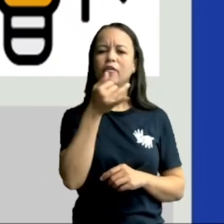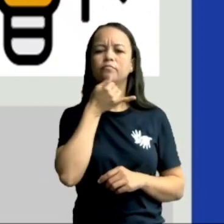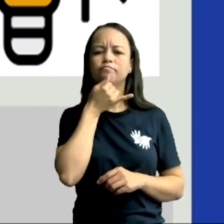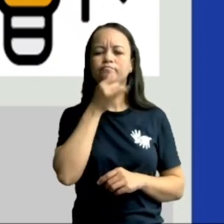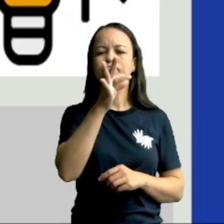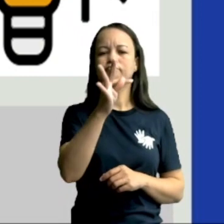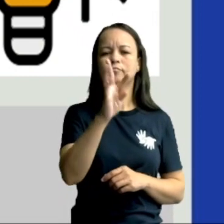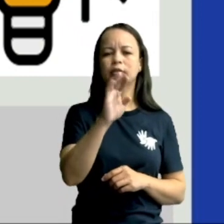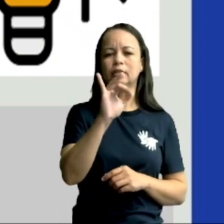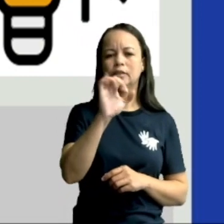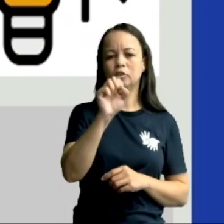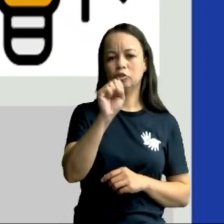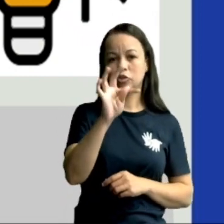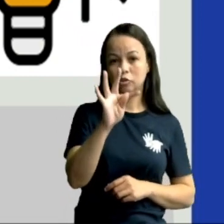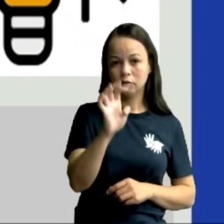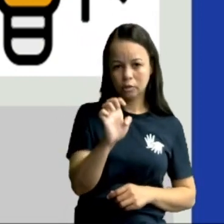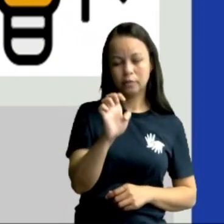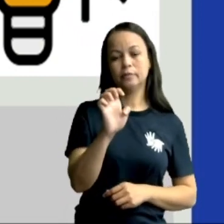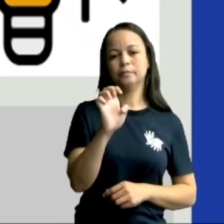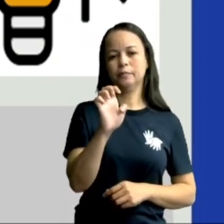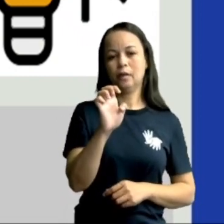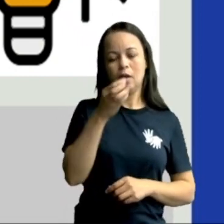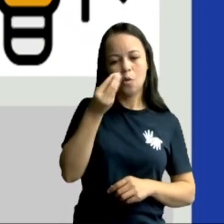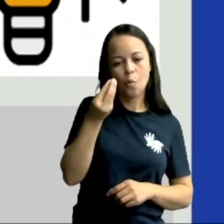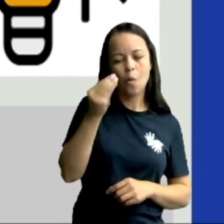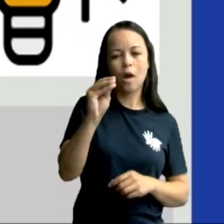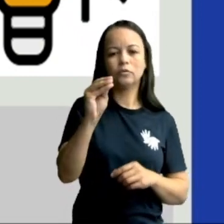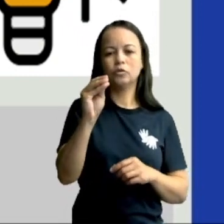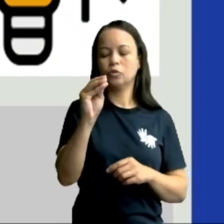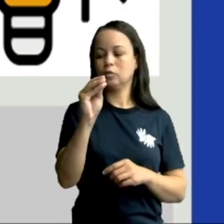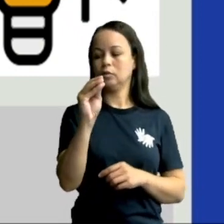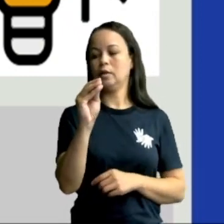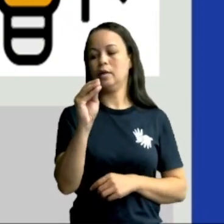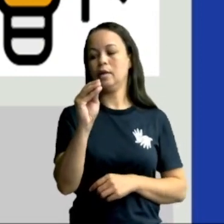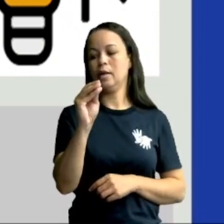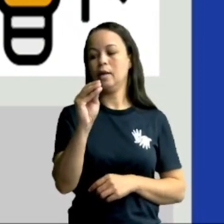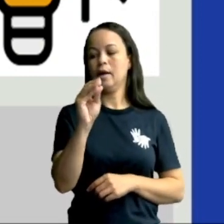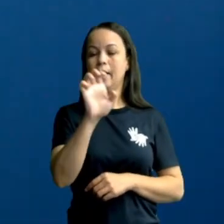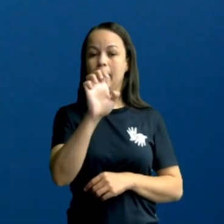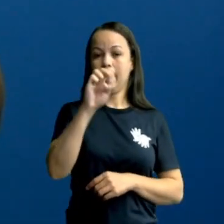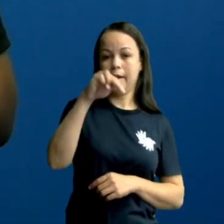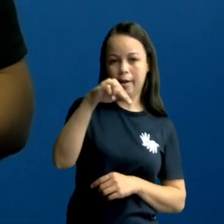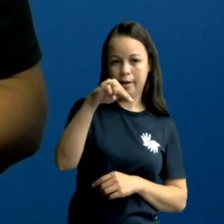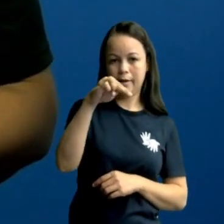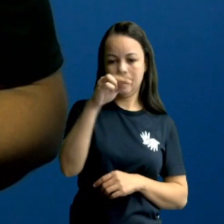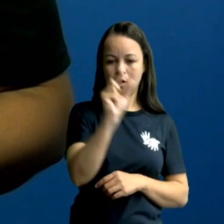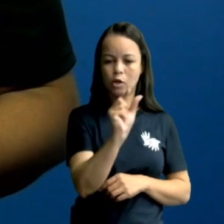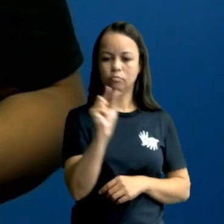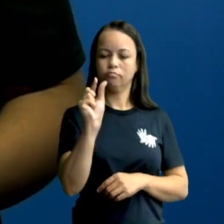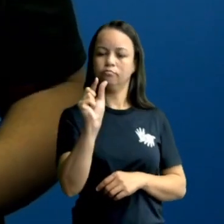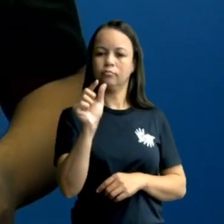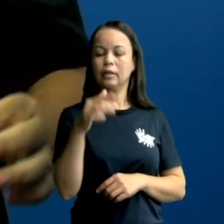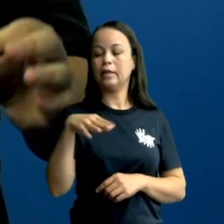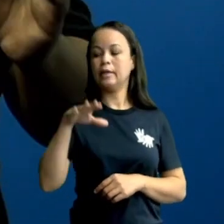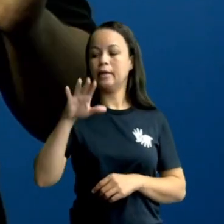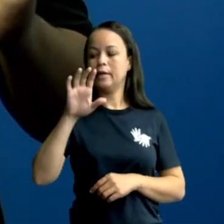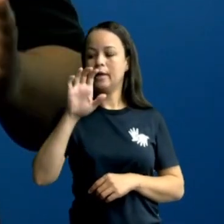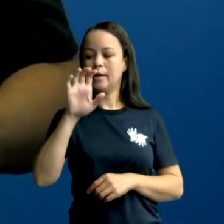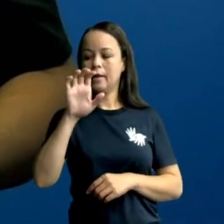eu adicionei o prefixo em e o sufixo ec. Vê só que interessante,